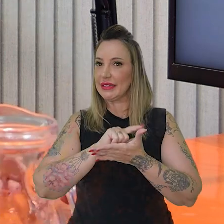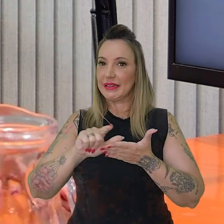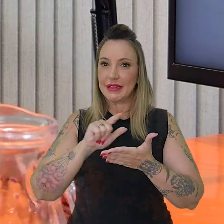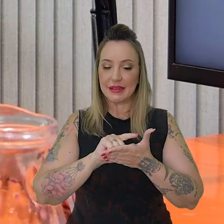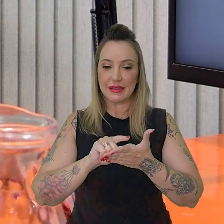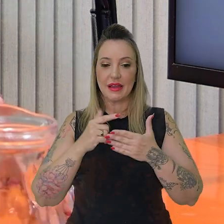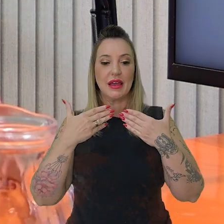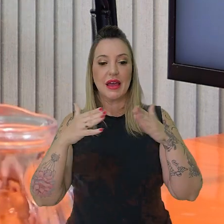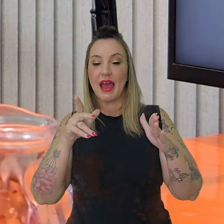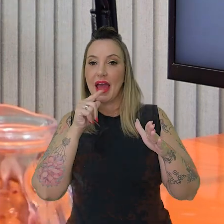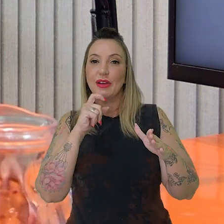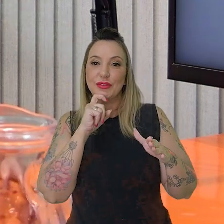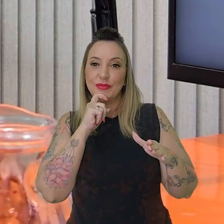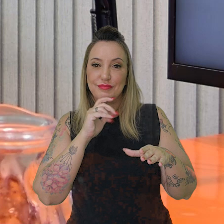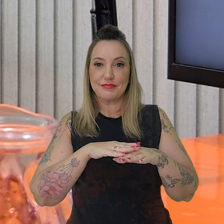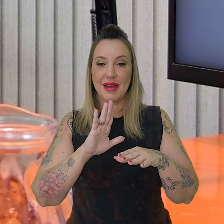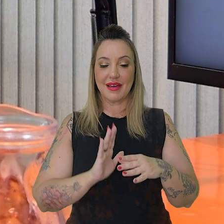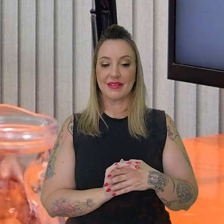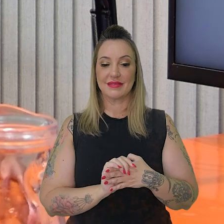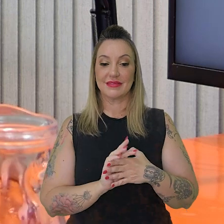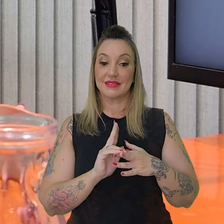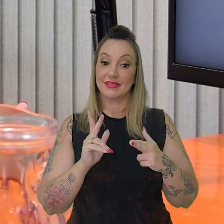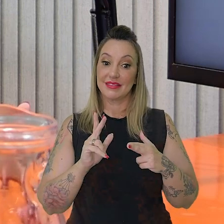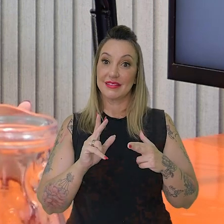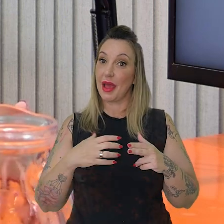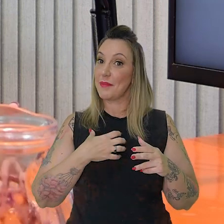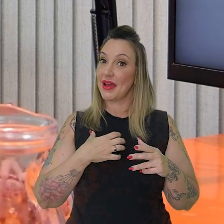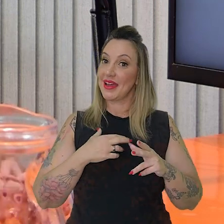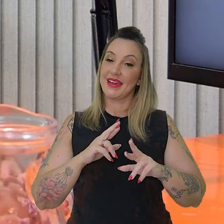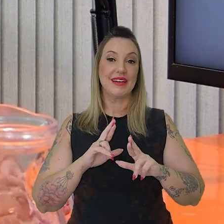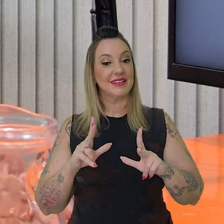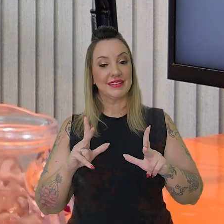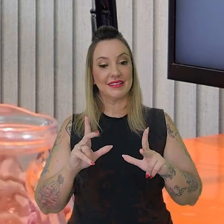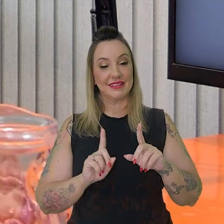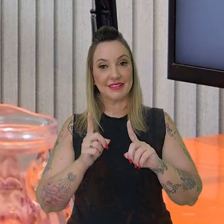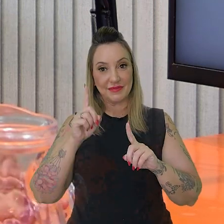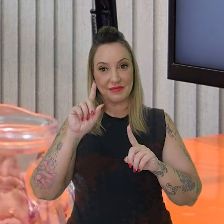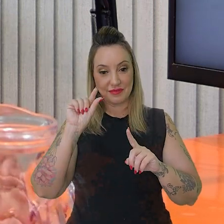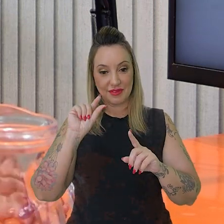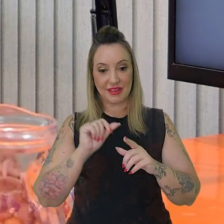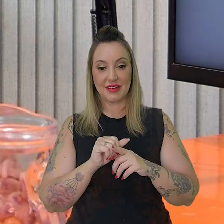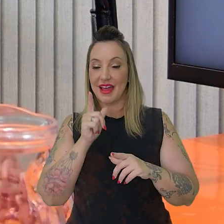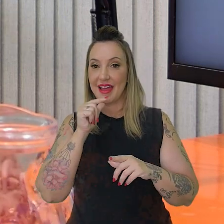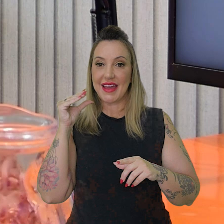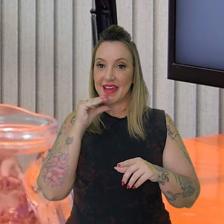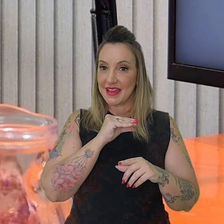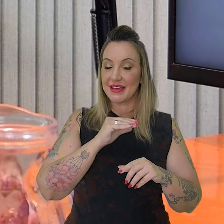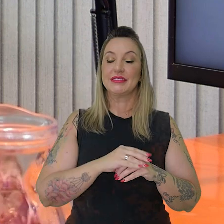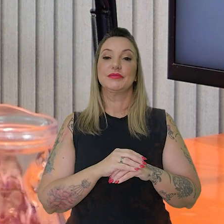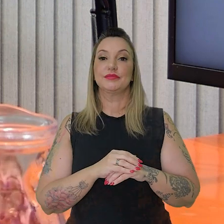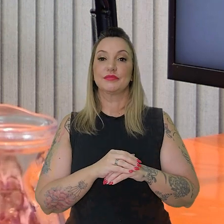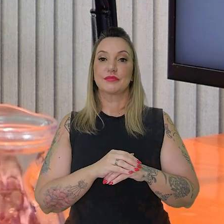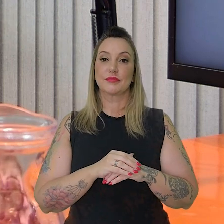aberto a água mais geladinha né não é tão da Bahia Se você subir mais um pouquinho tem as as águas mais quentes e